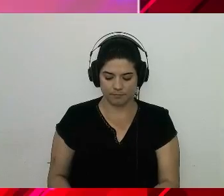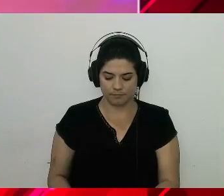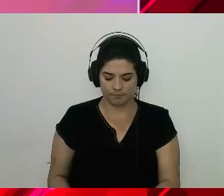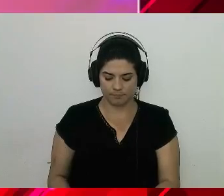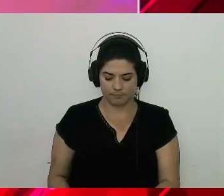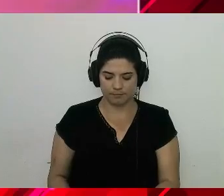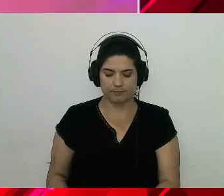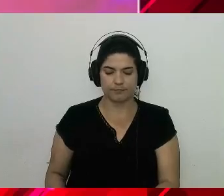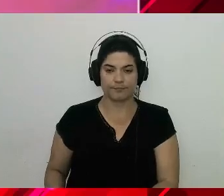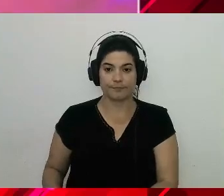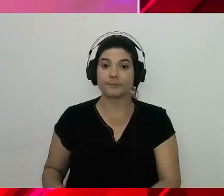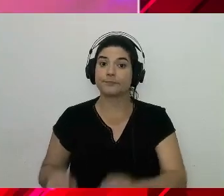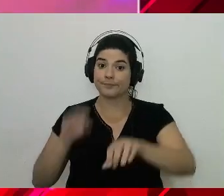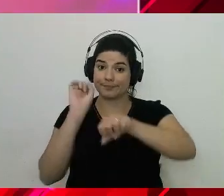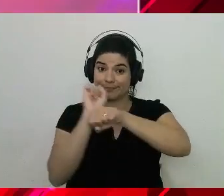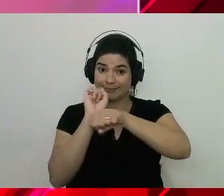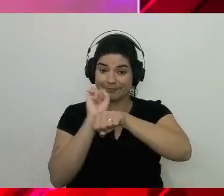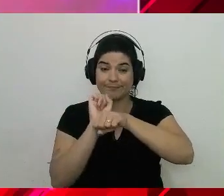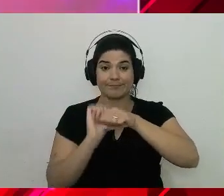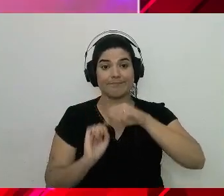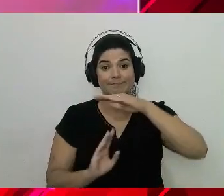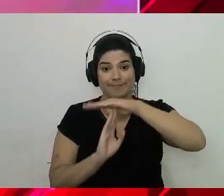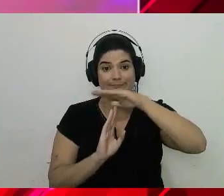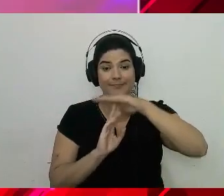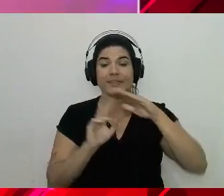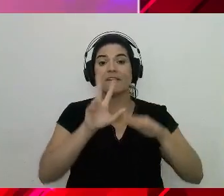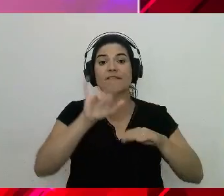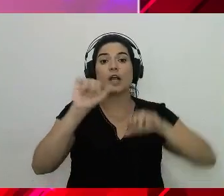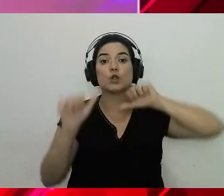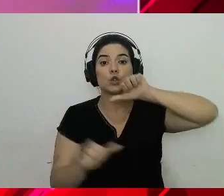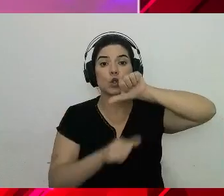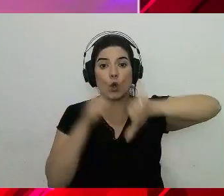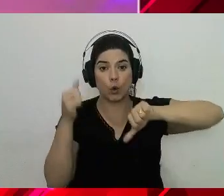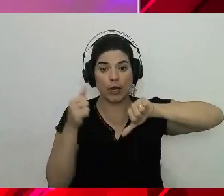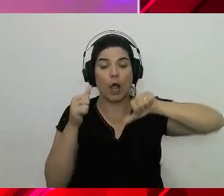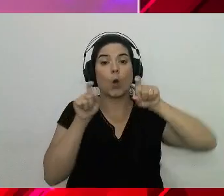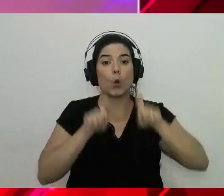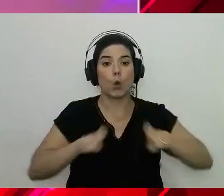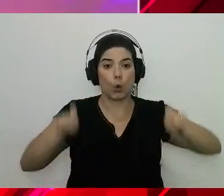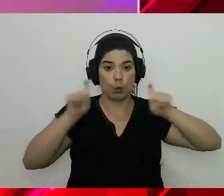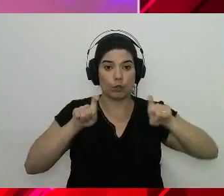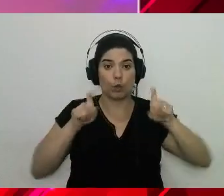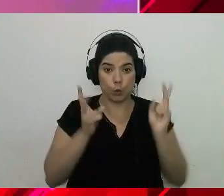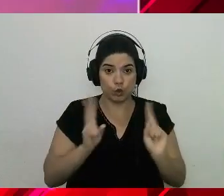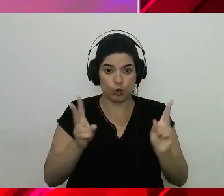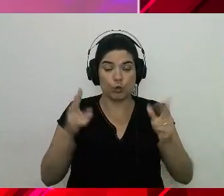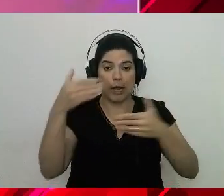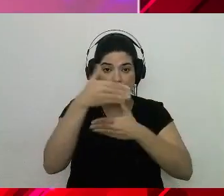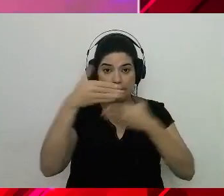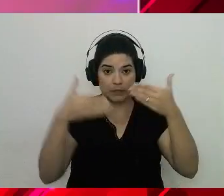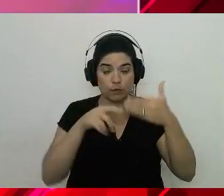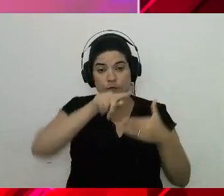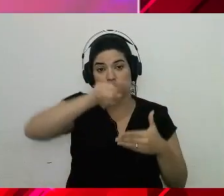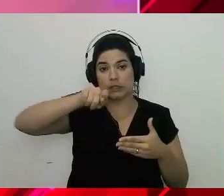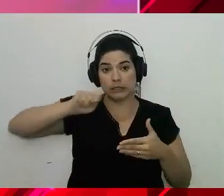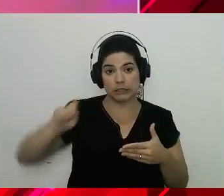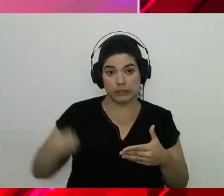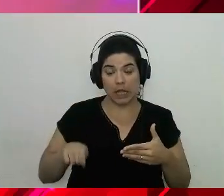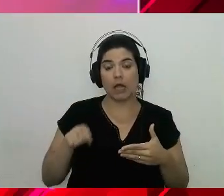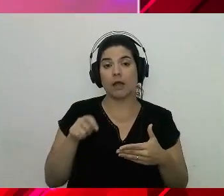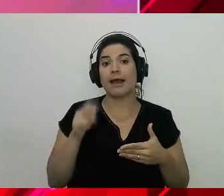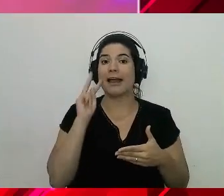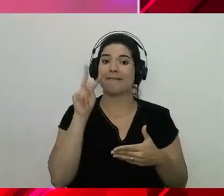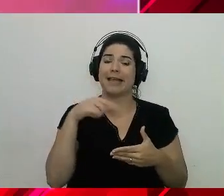Só um minuto, gente. A gente vai trocar de computador só para poder continuar a apresentação e vocês poderem ver o que eu estou falando,